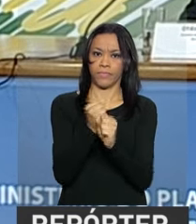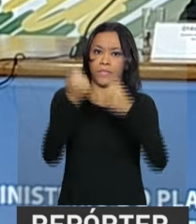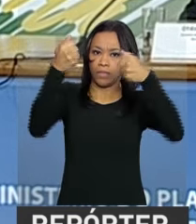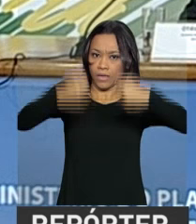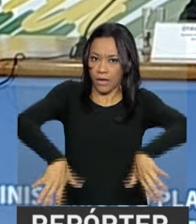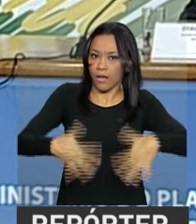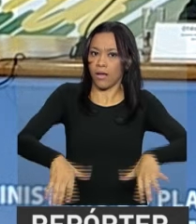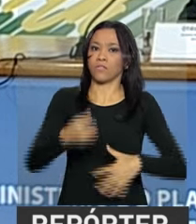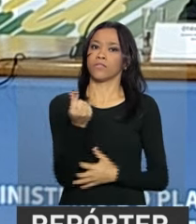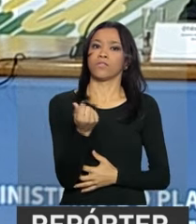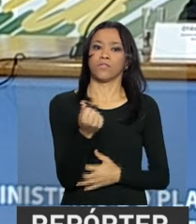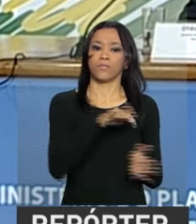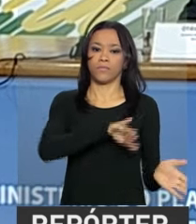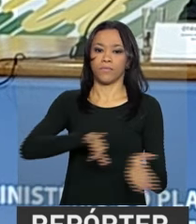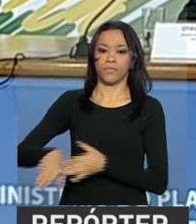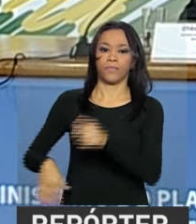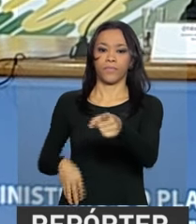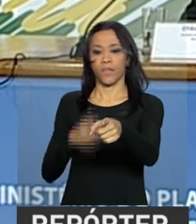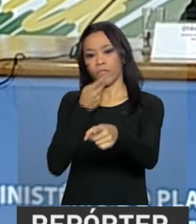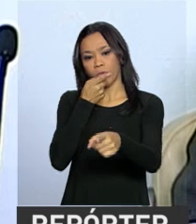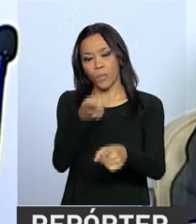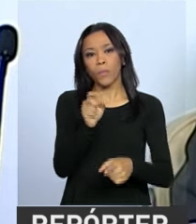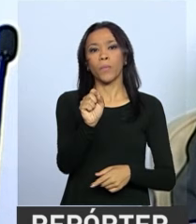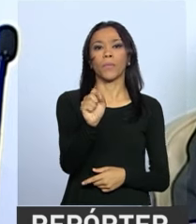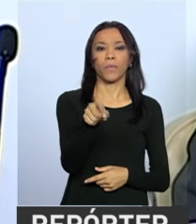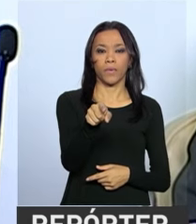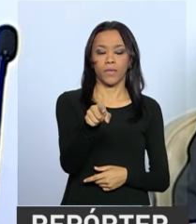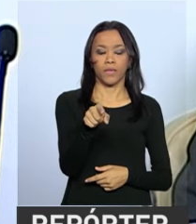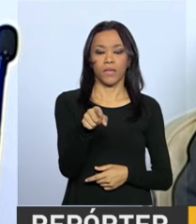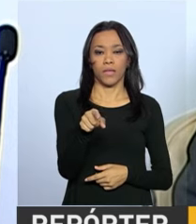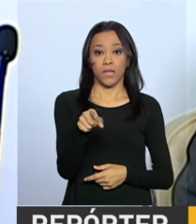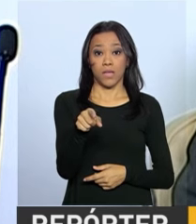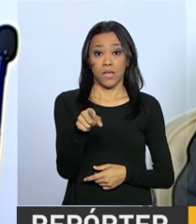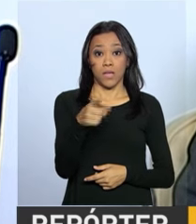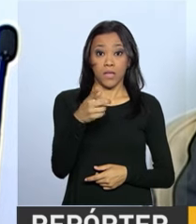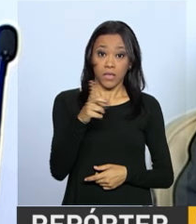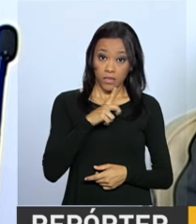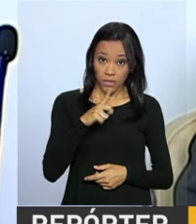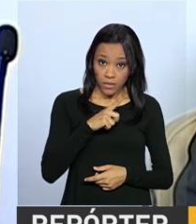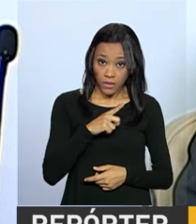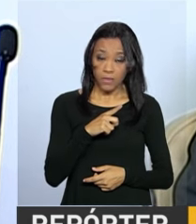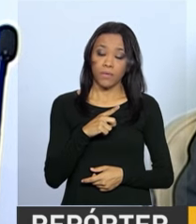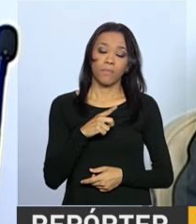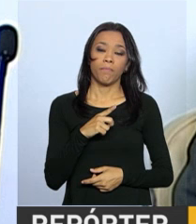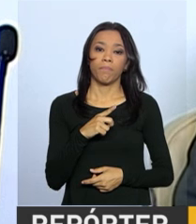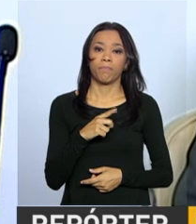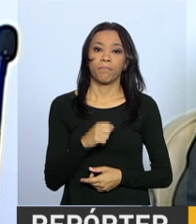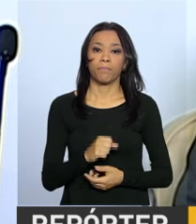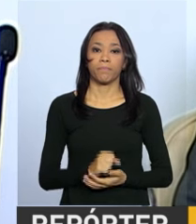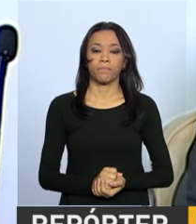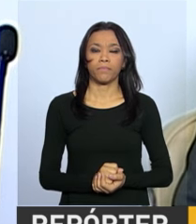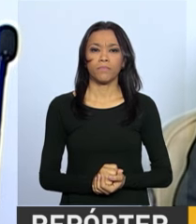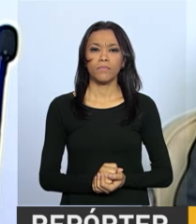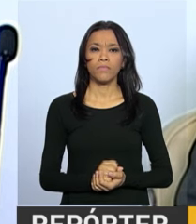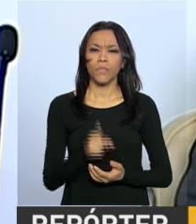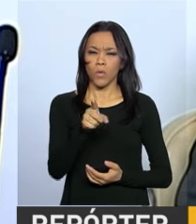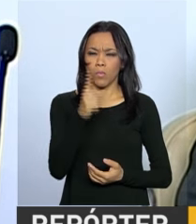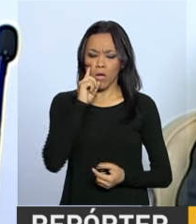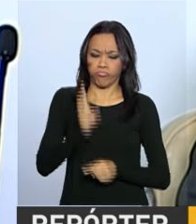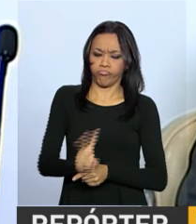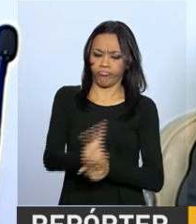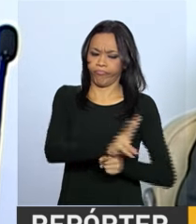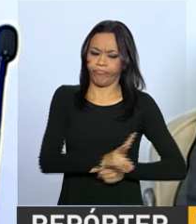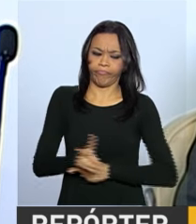a nossa ação no sentido de que haja uma uma execução fiscal